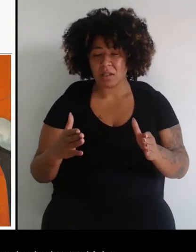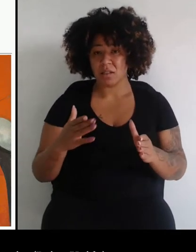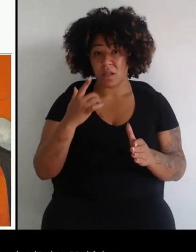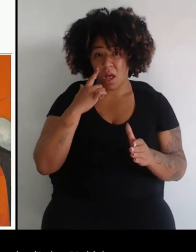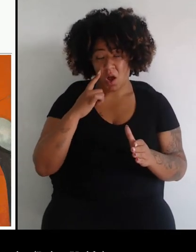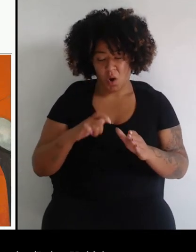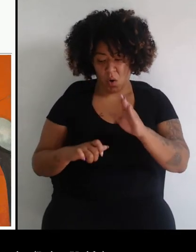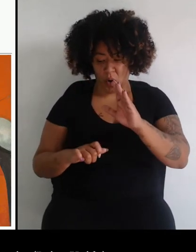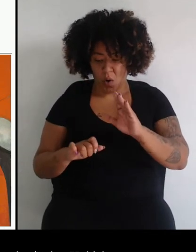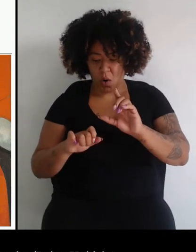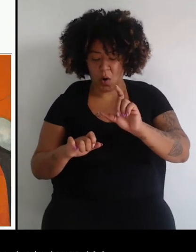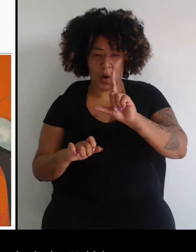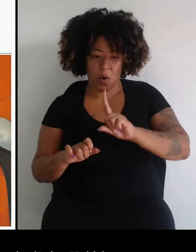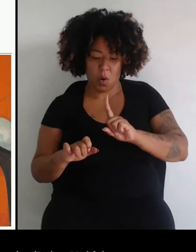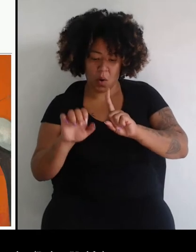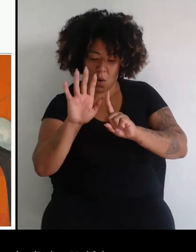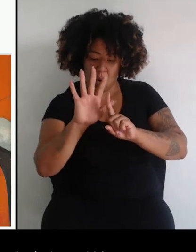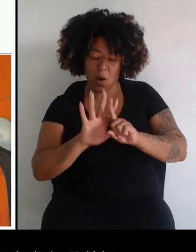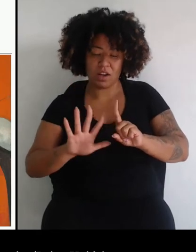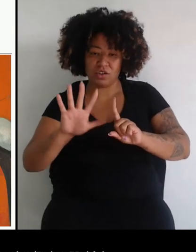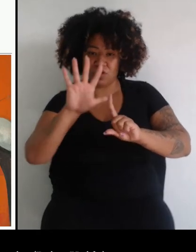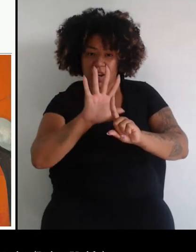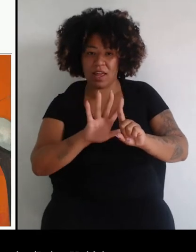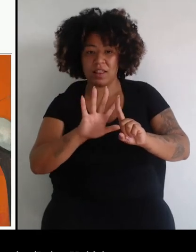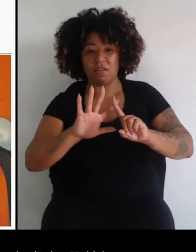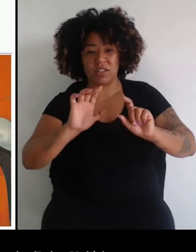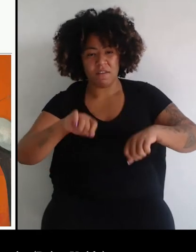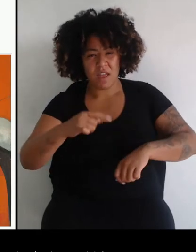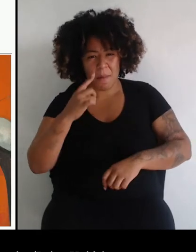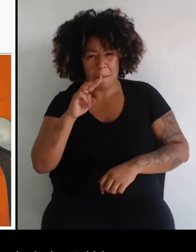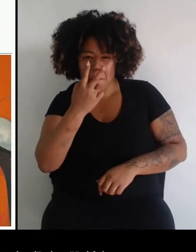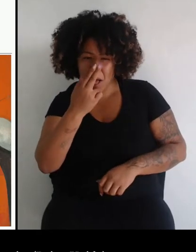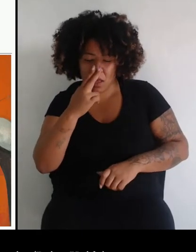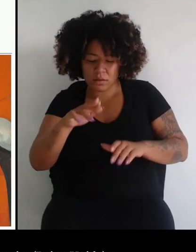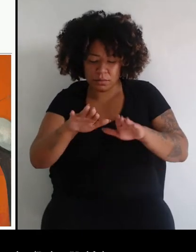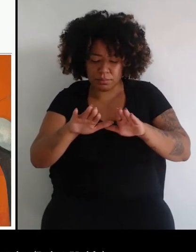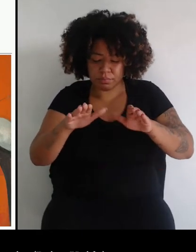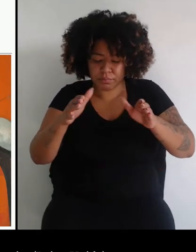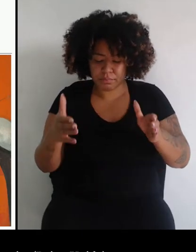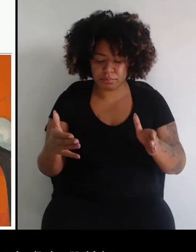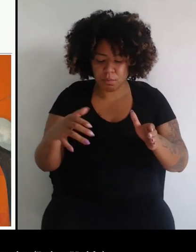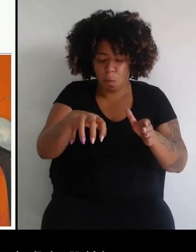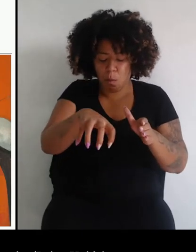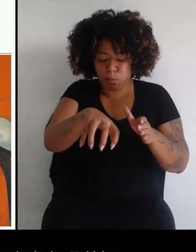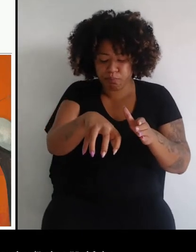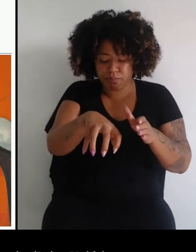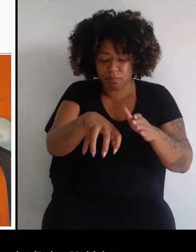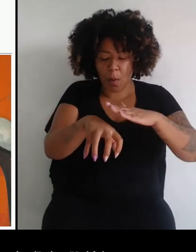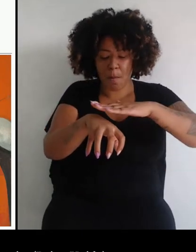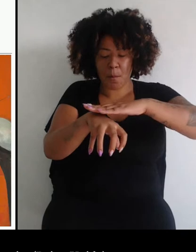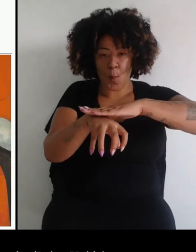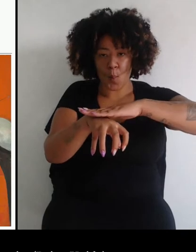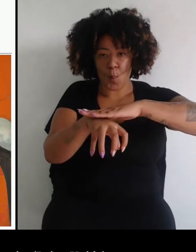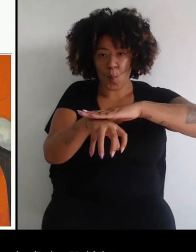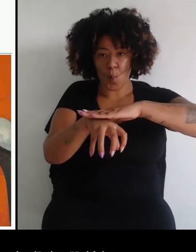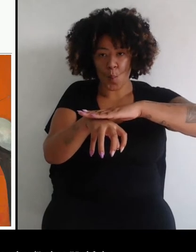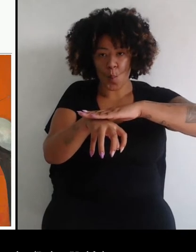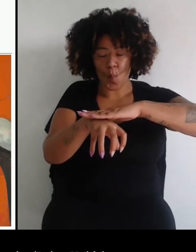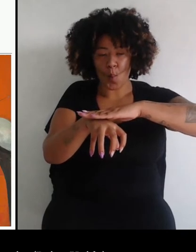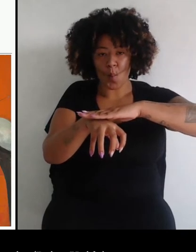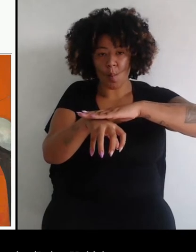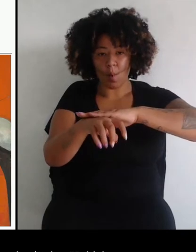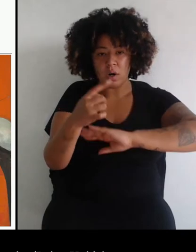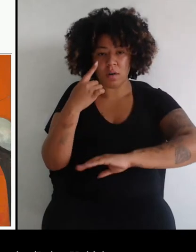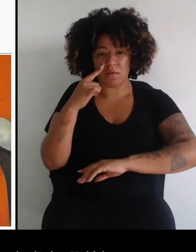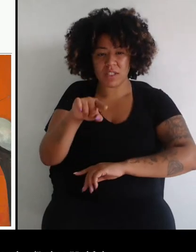parece até uma perna de mesa um pé de mesa e é o que eu estava falando antes nós temos aqui algo estranho